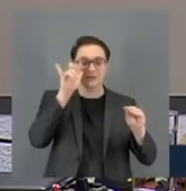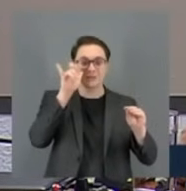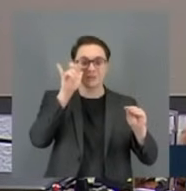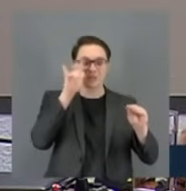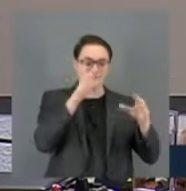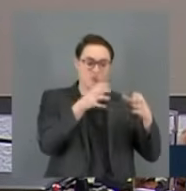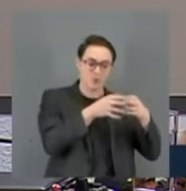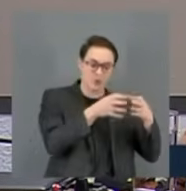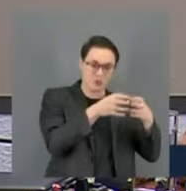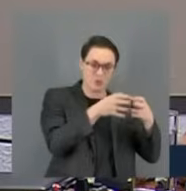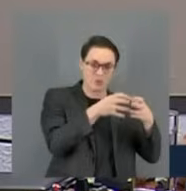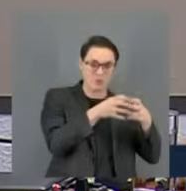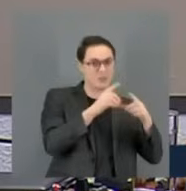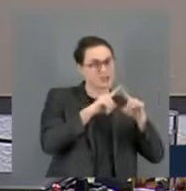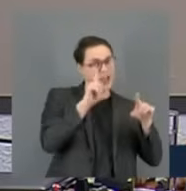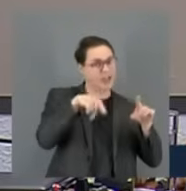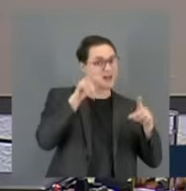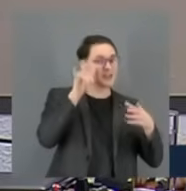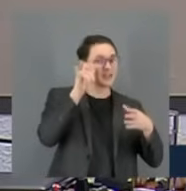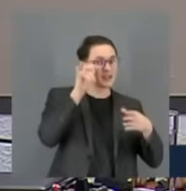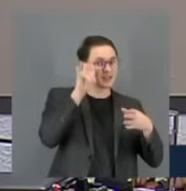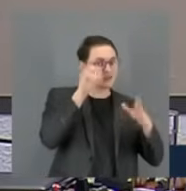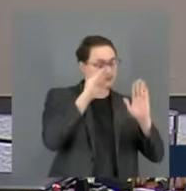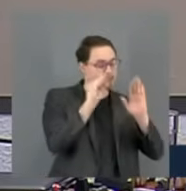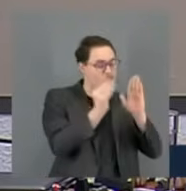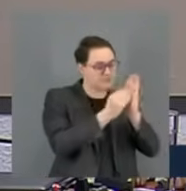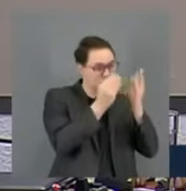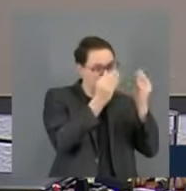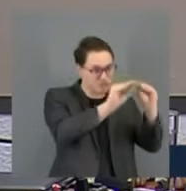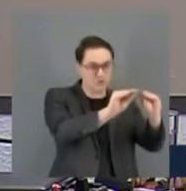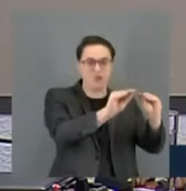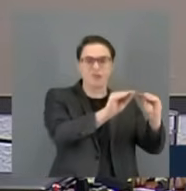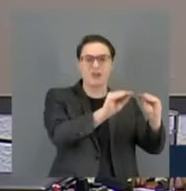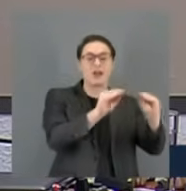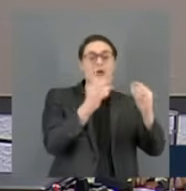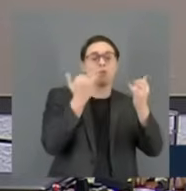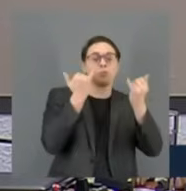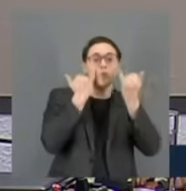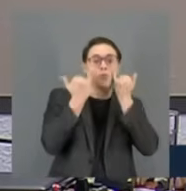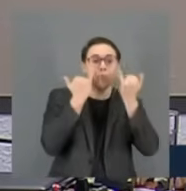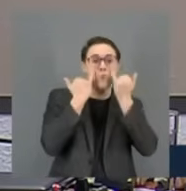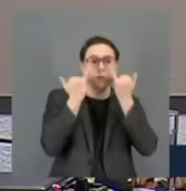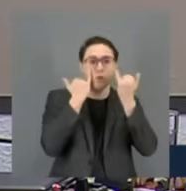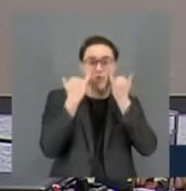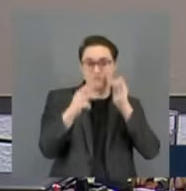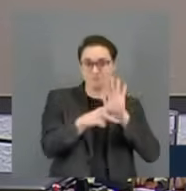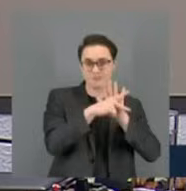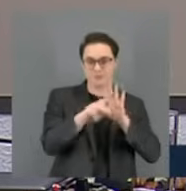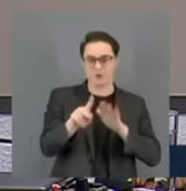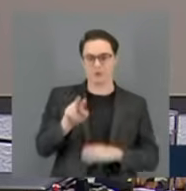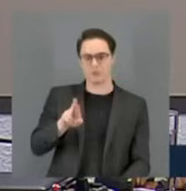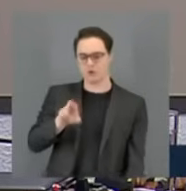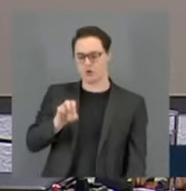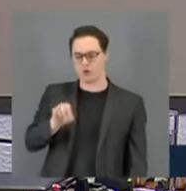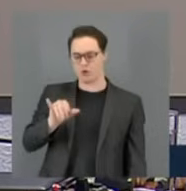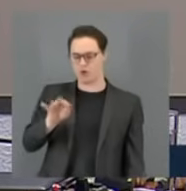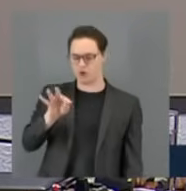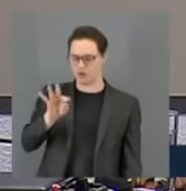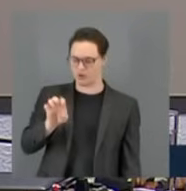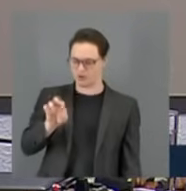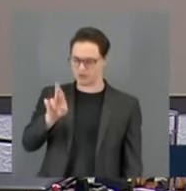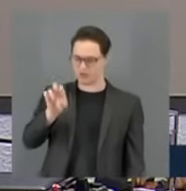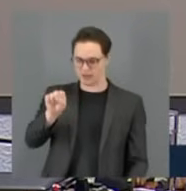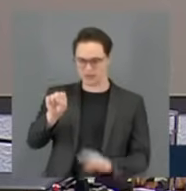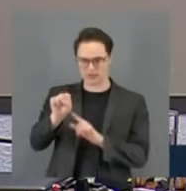mas era do Instagram, que trazia uma notícia da agência Reuters, uma